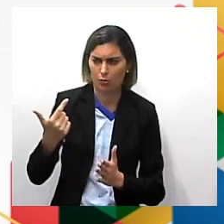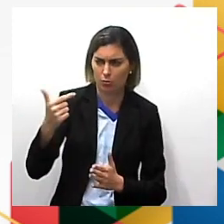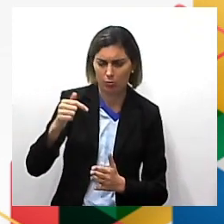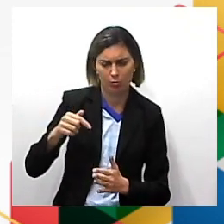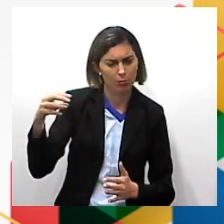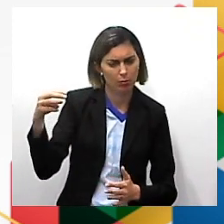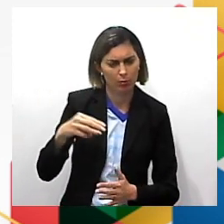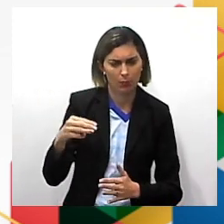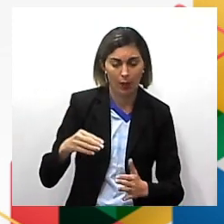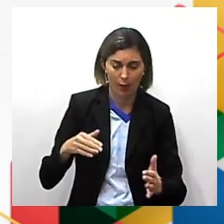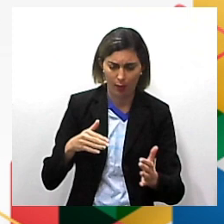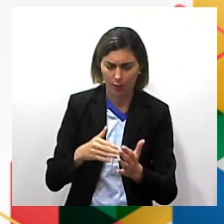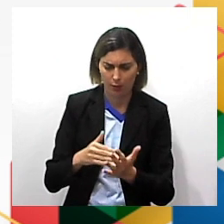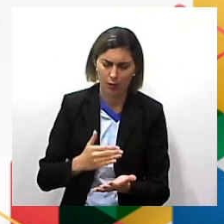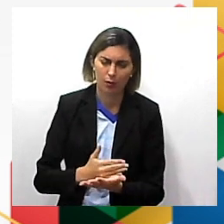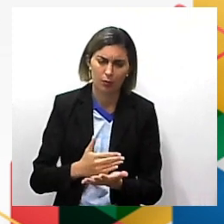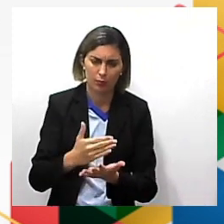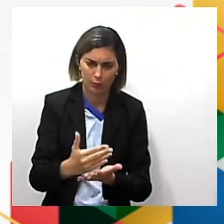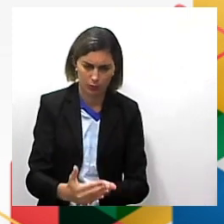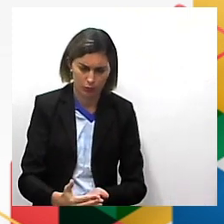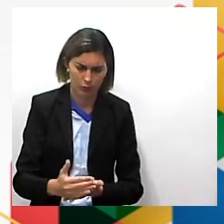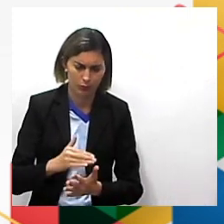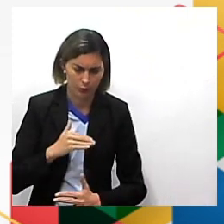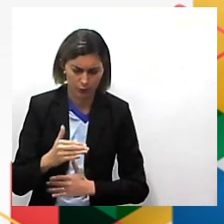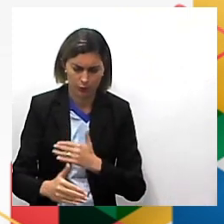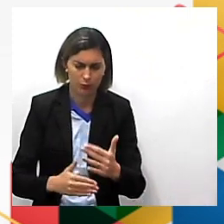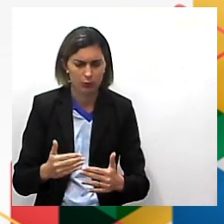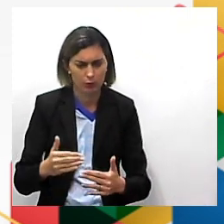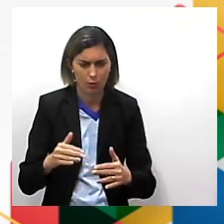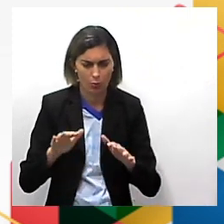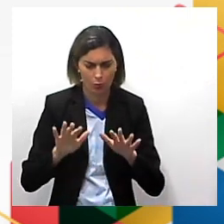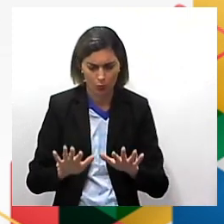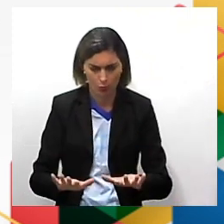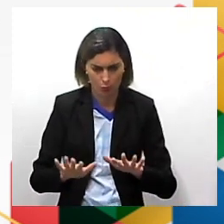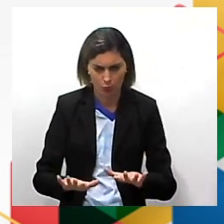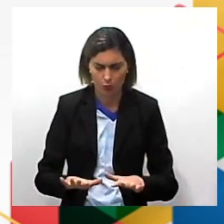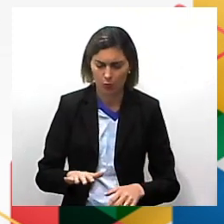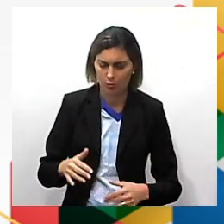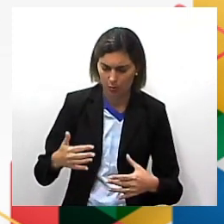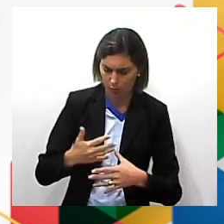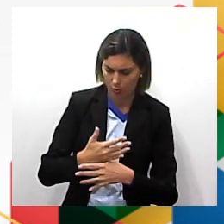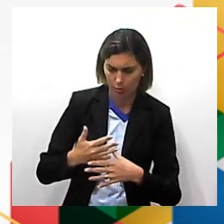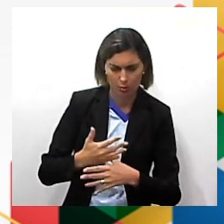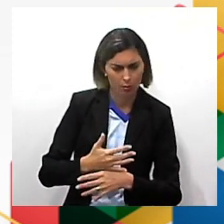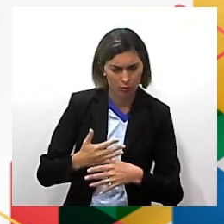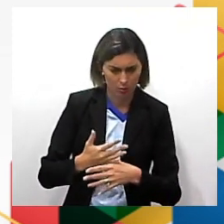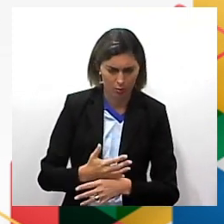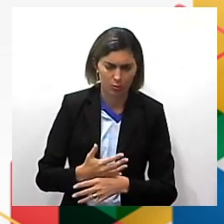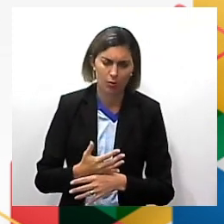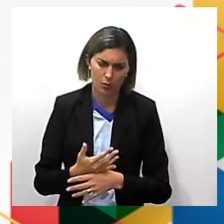minutos até iniciar os procedimentos de repouso na cidade de